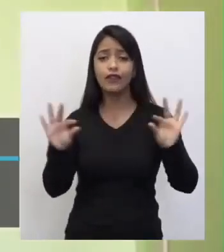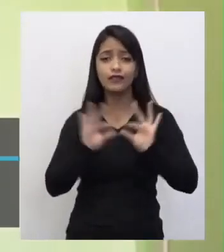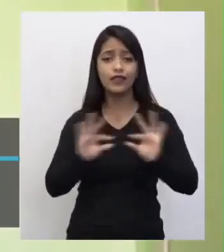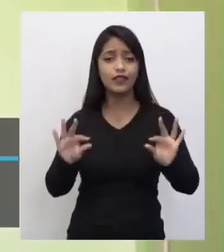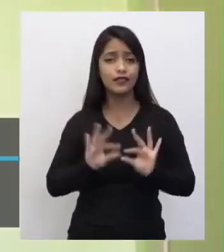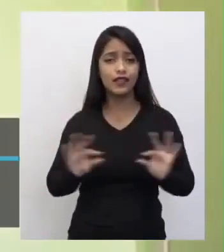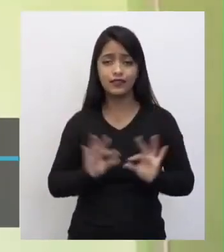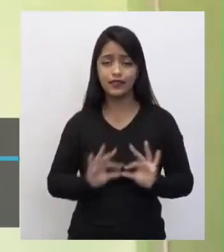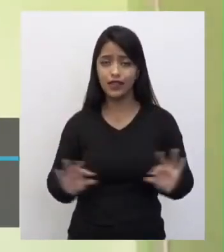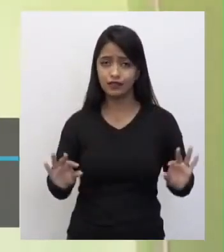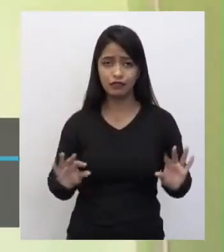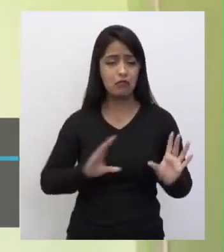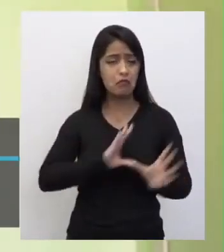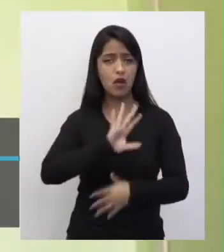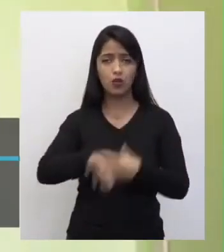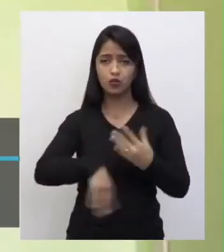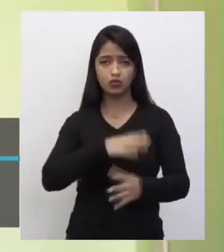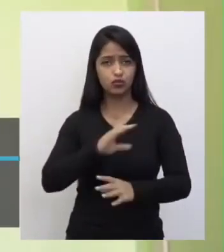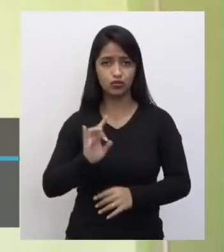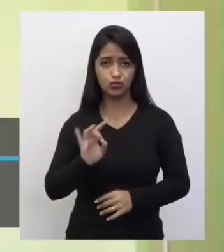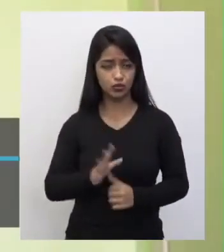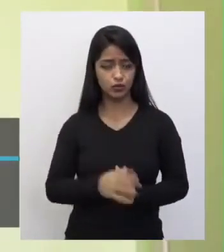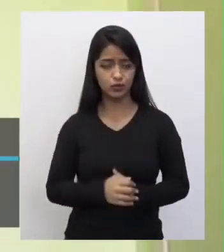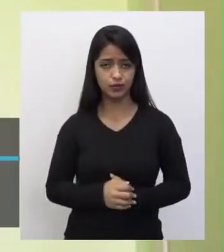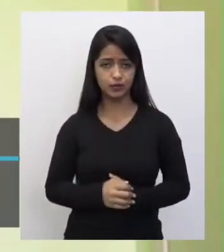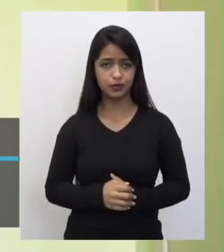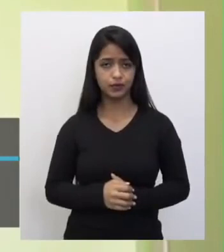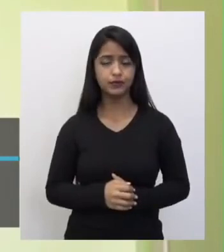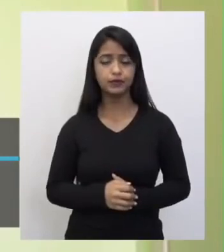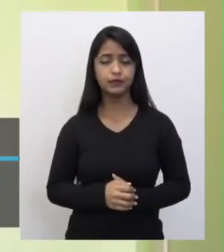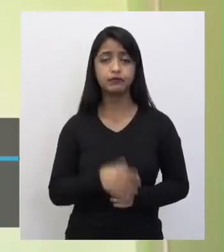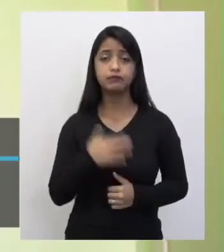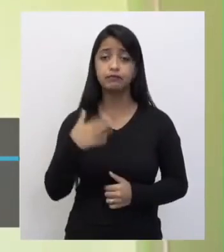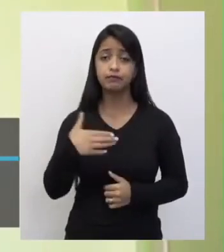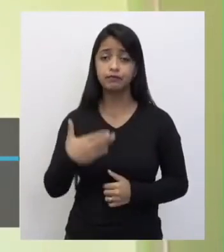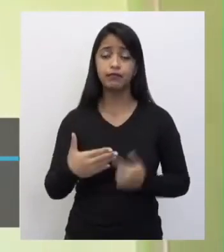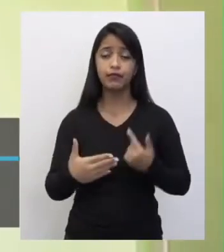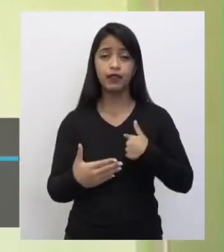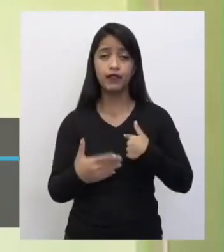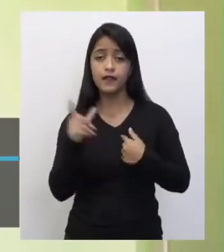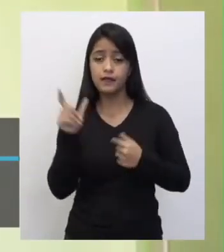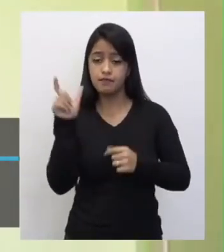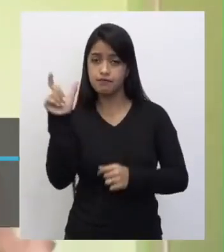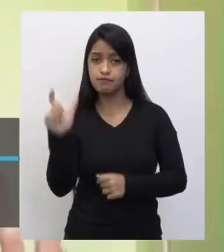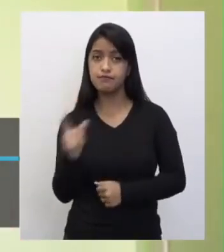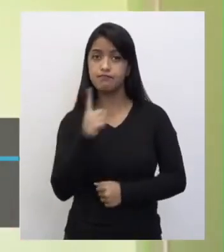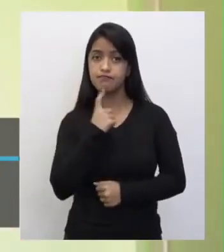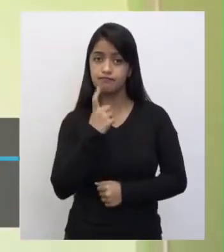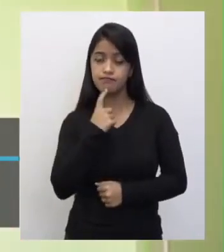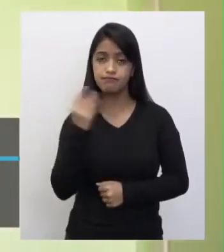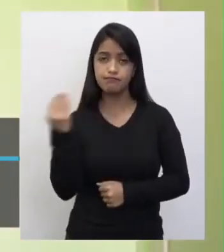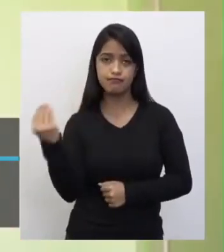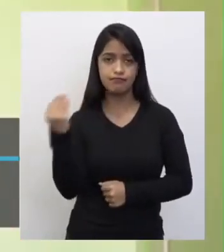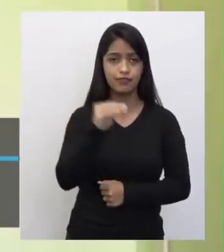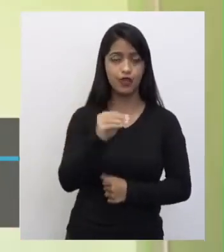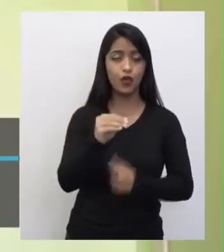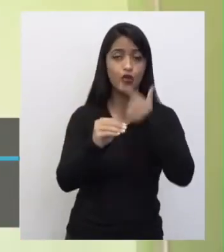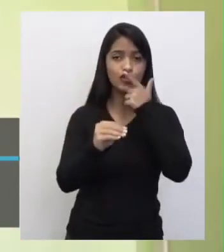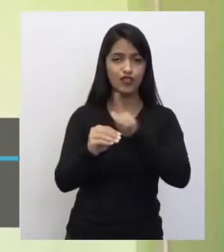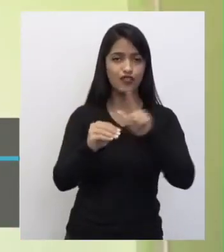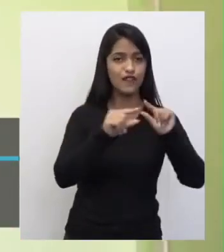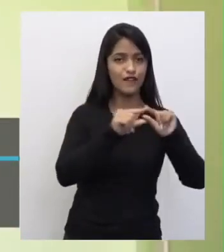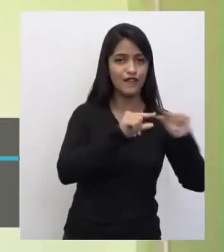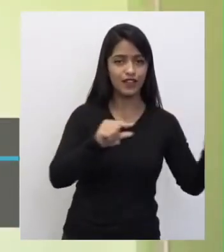né? Dispostas em tópicos. E a partir da utilização dos marcadores que conectaram essas partes